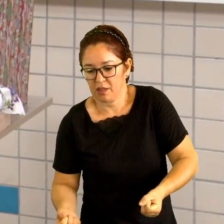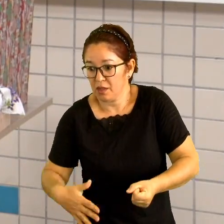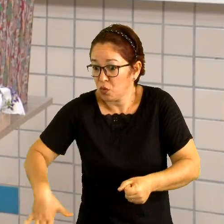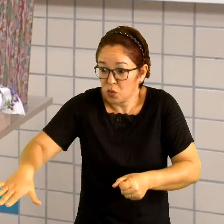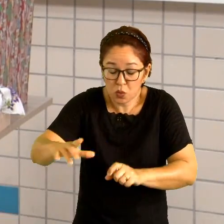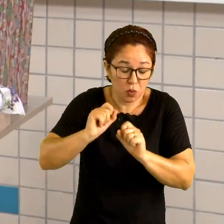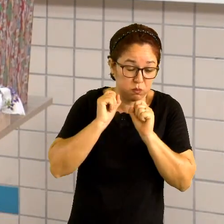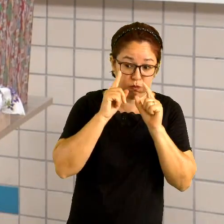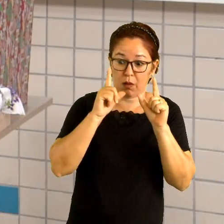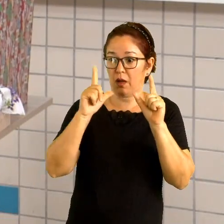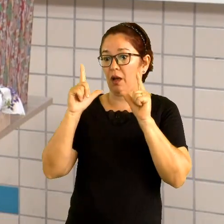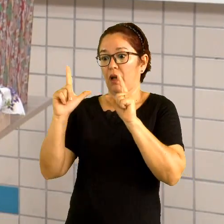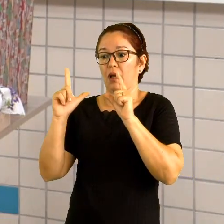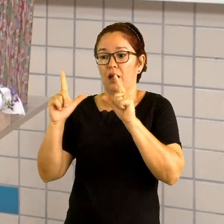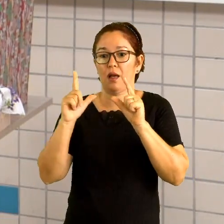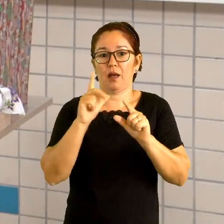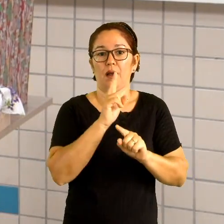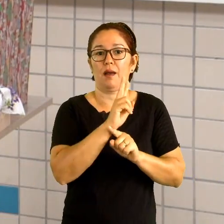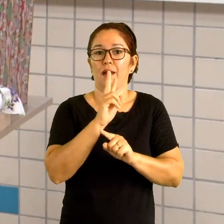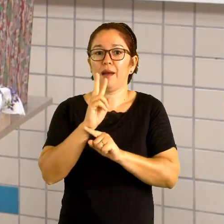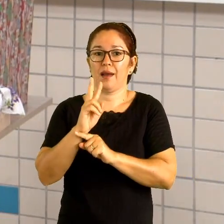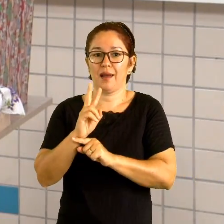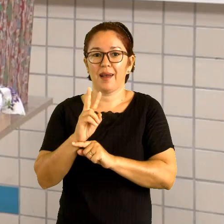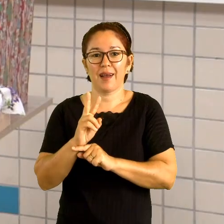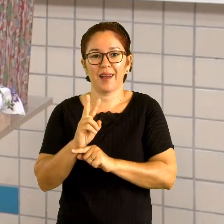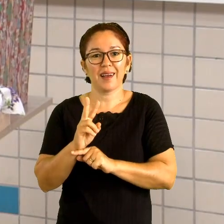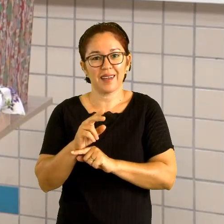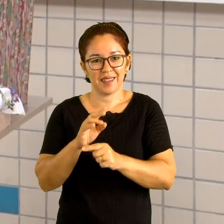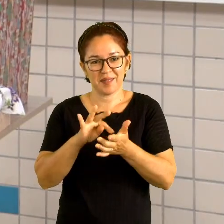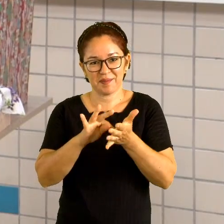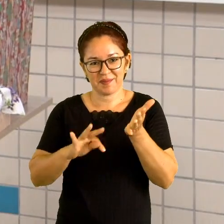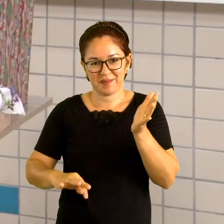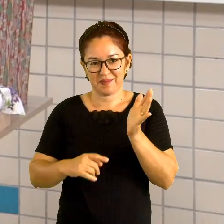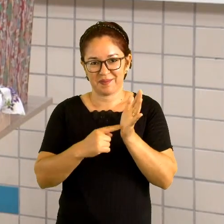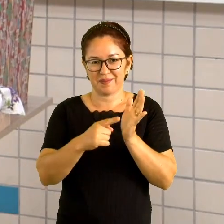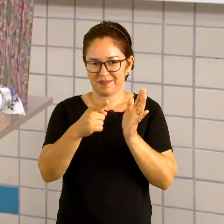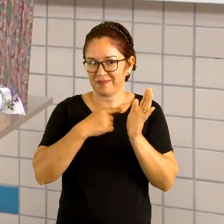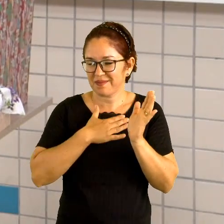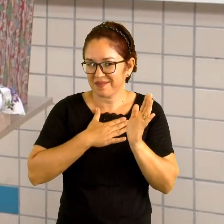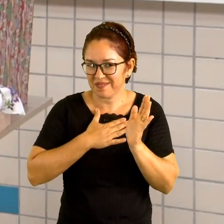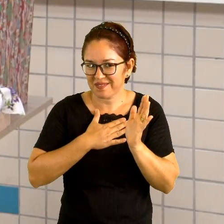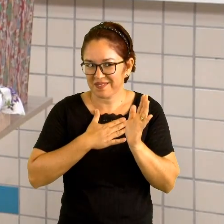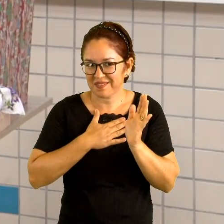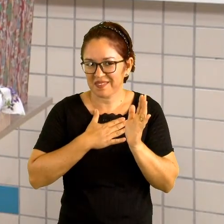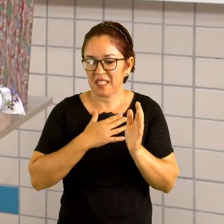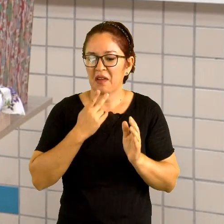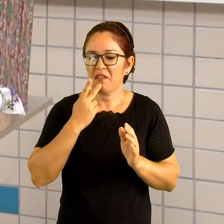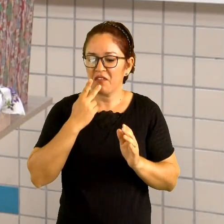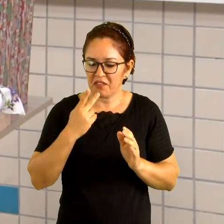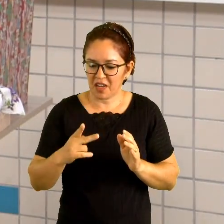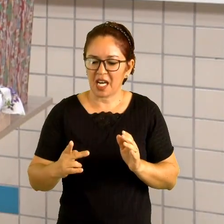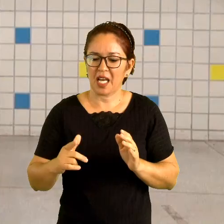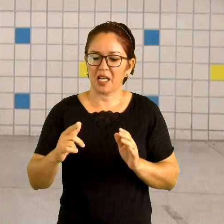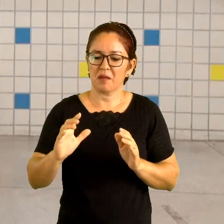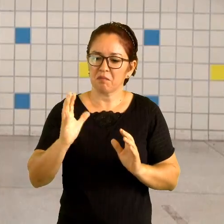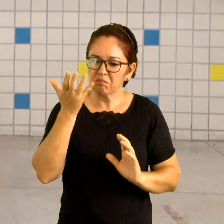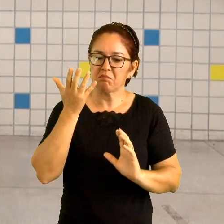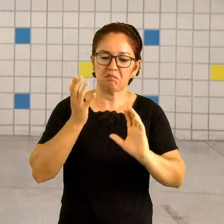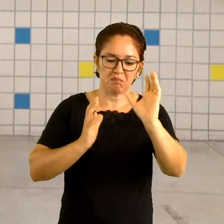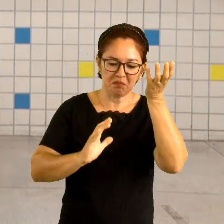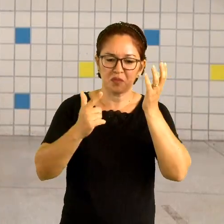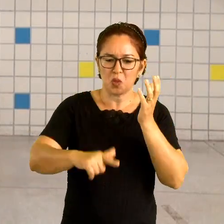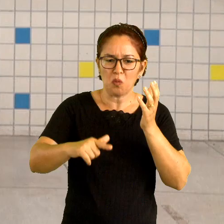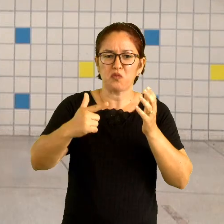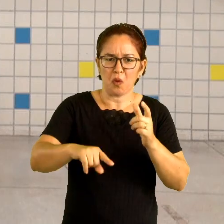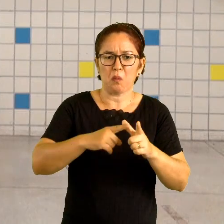mais estava dormindo. Gostaram do texto? É um texto que vai repetindo os fatos, vão acumulando. Então, olha só,